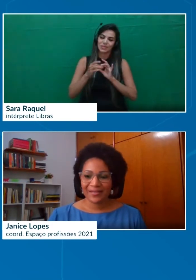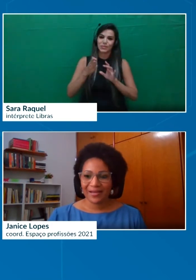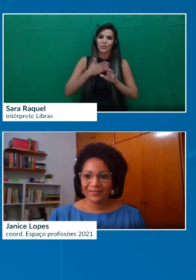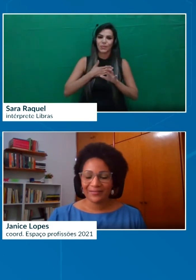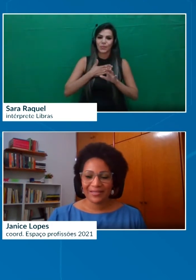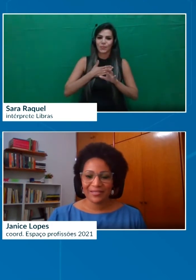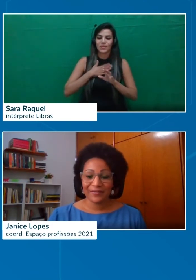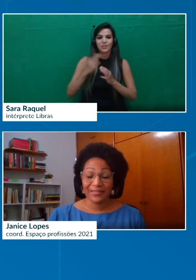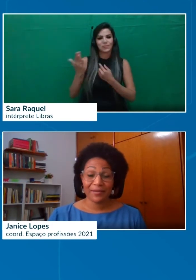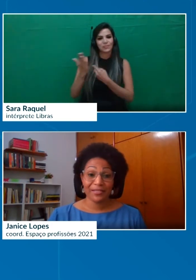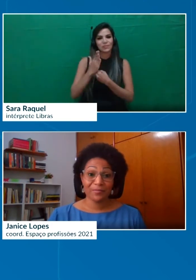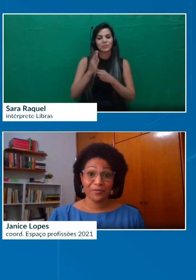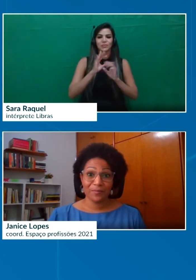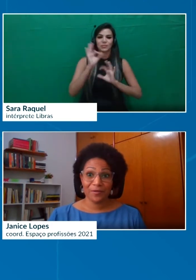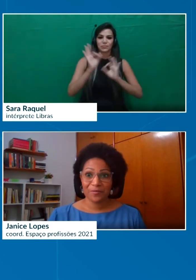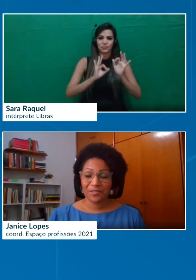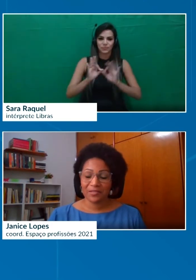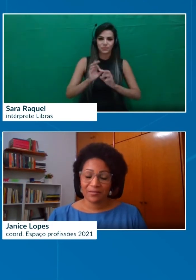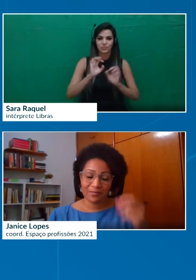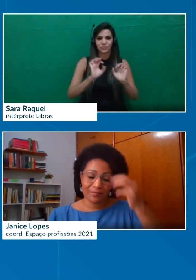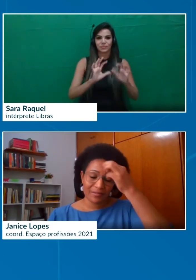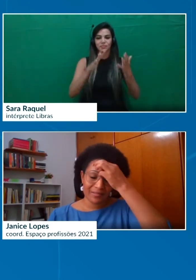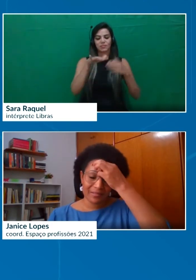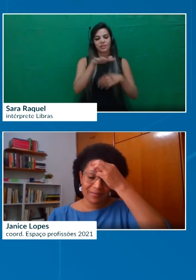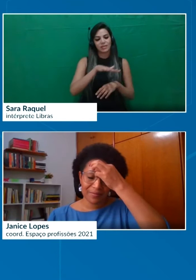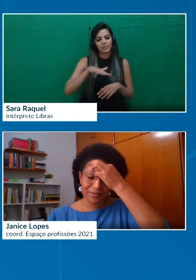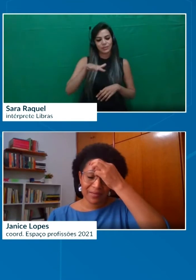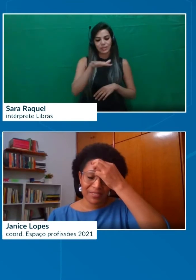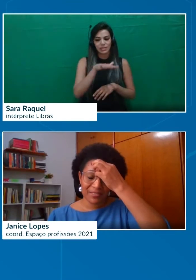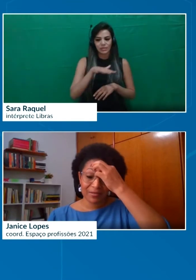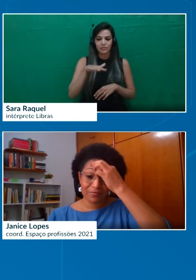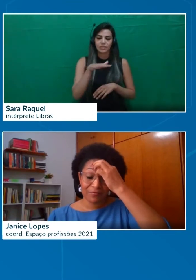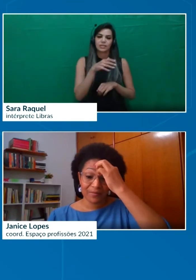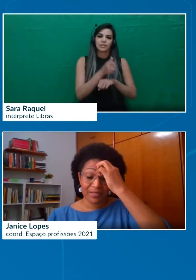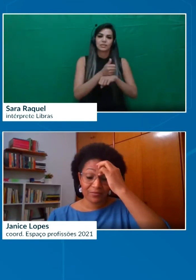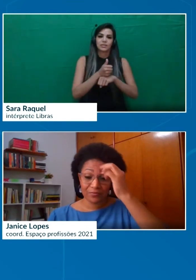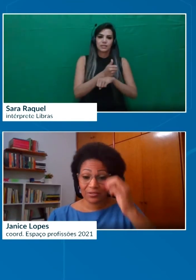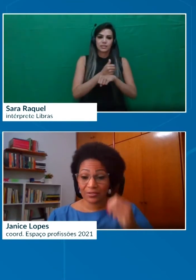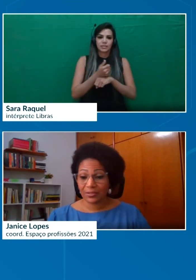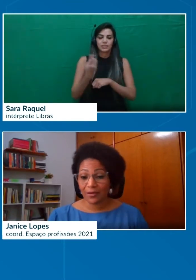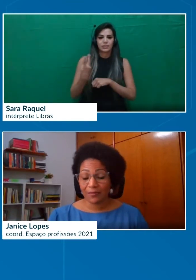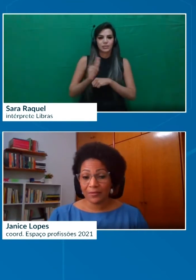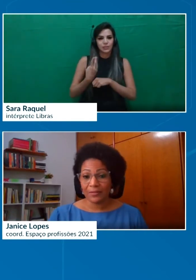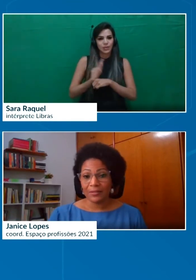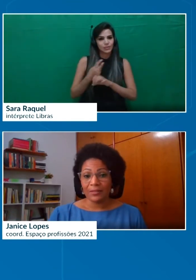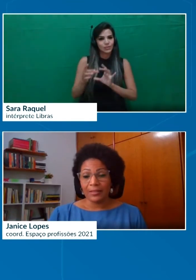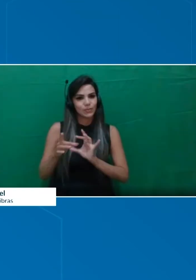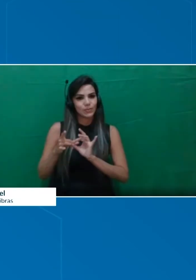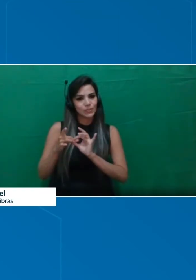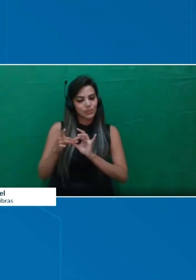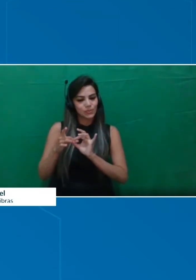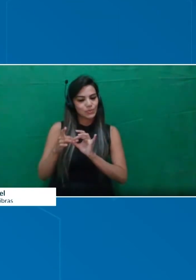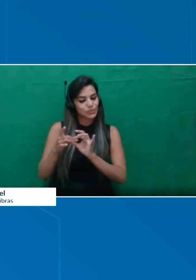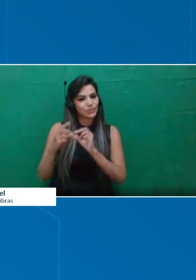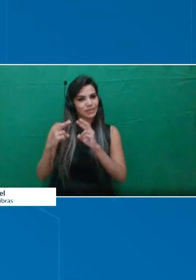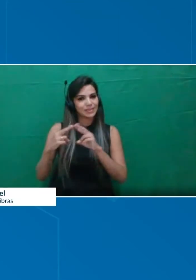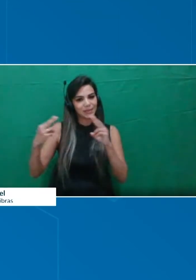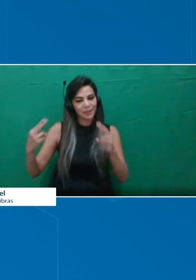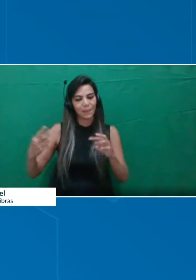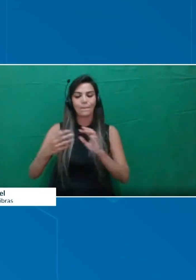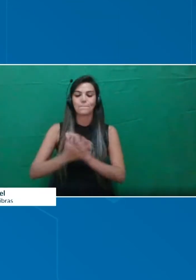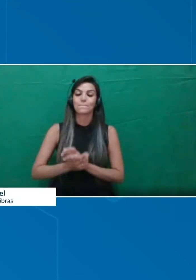desde o ano passado, né, a gente vem trabalhando muito próximo nessa programação do formato digital.